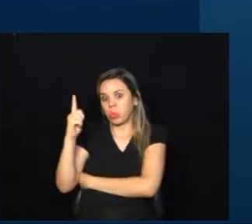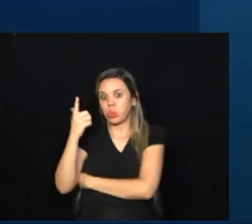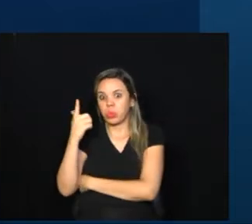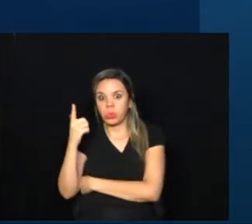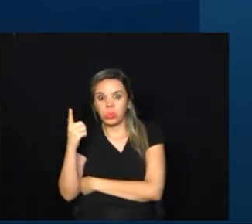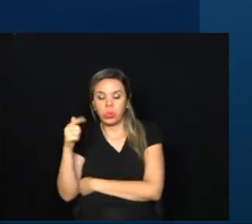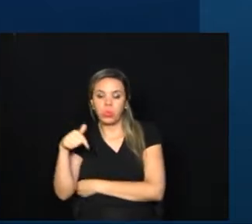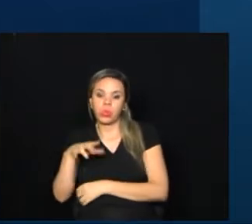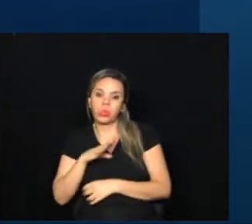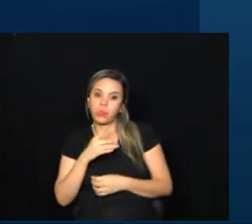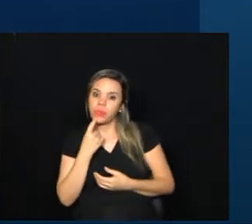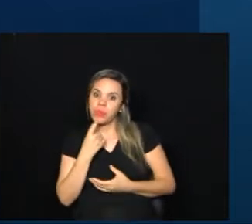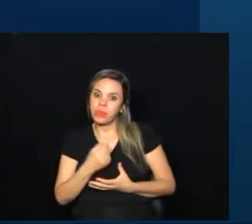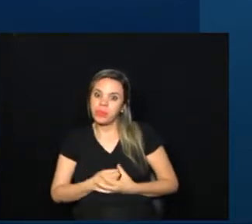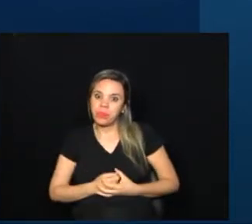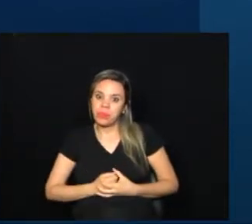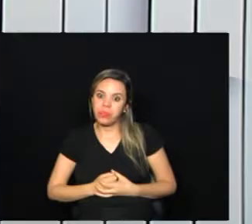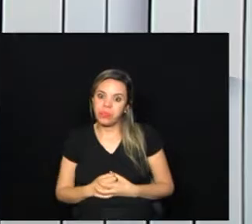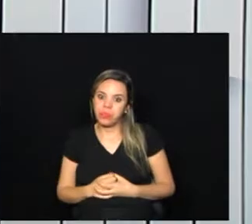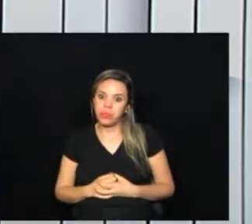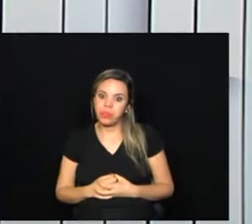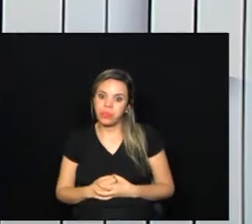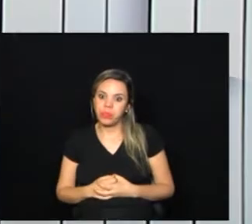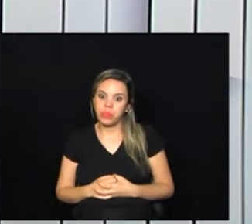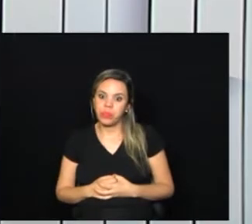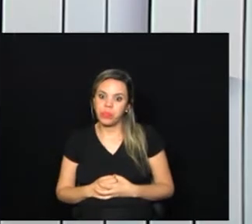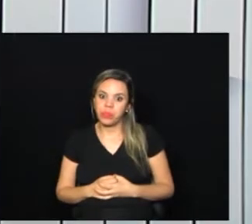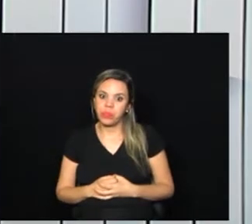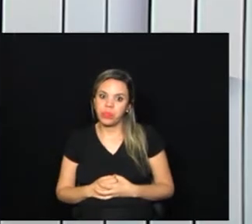graus aqui na cidade de Campinas.